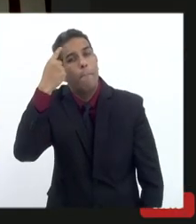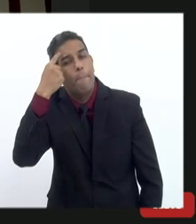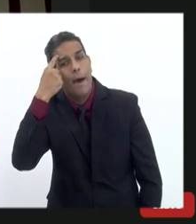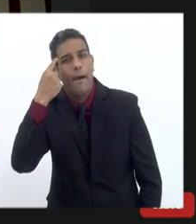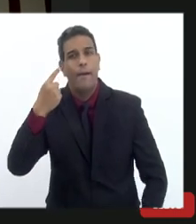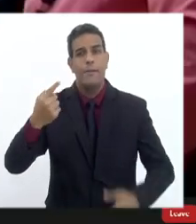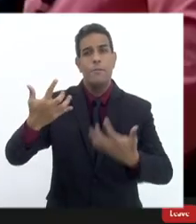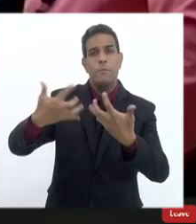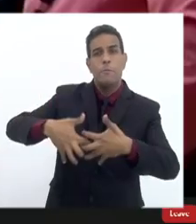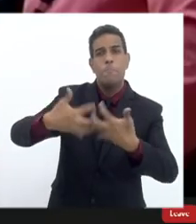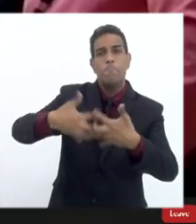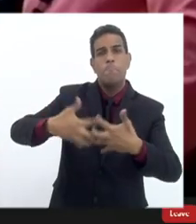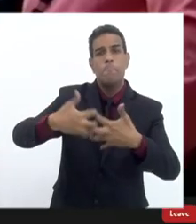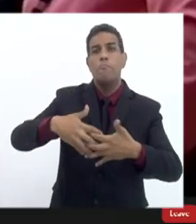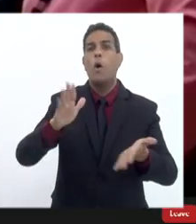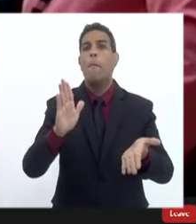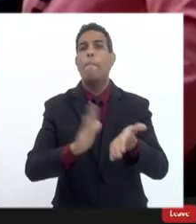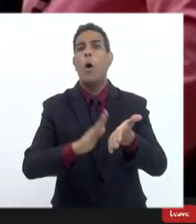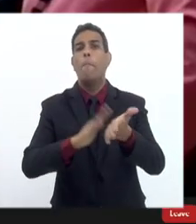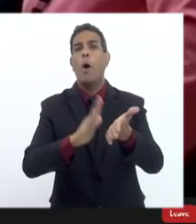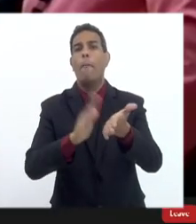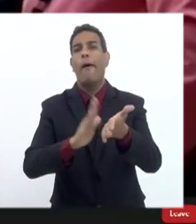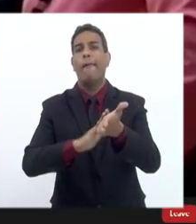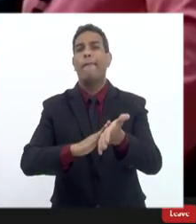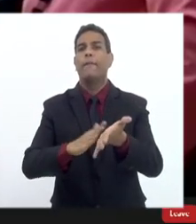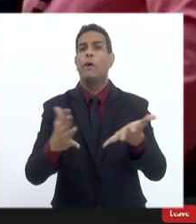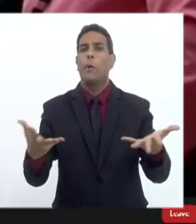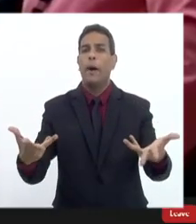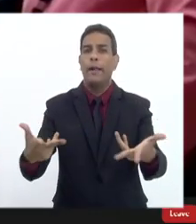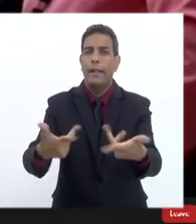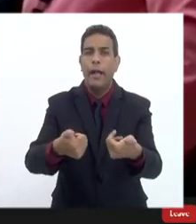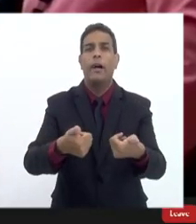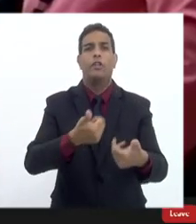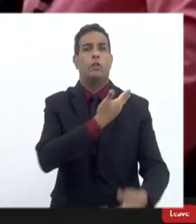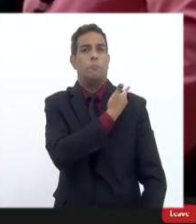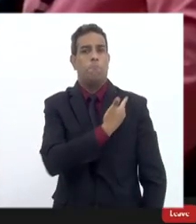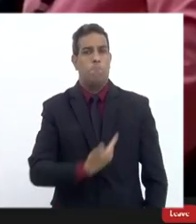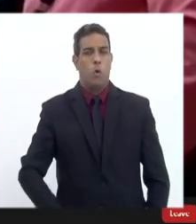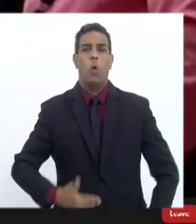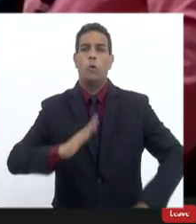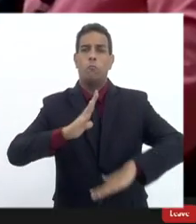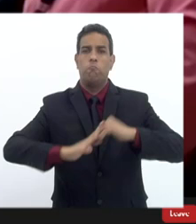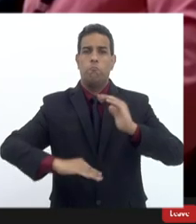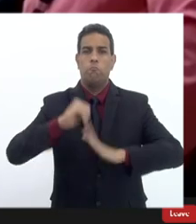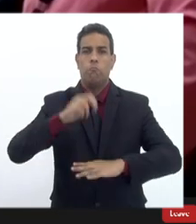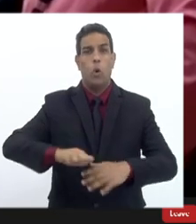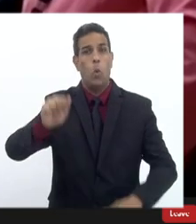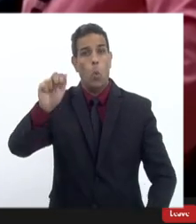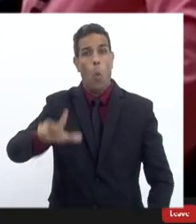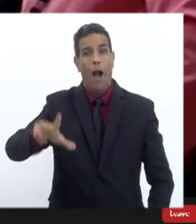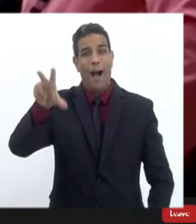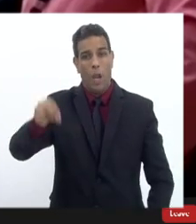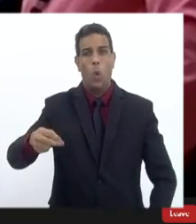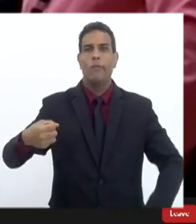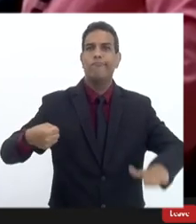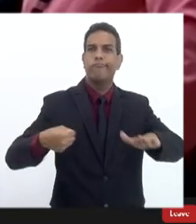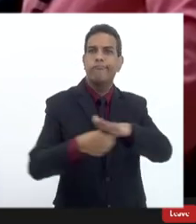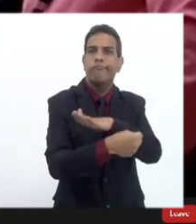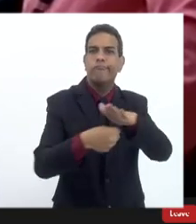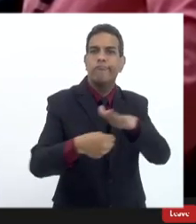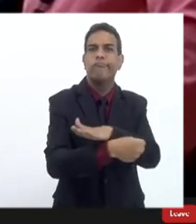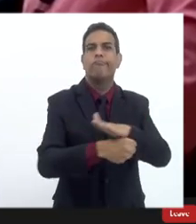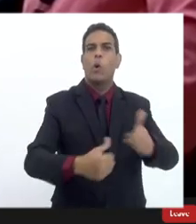a ideia e o propósito mesmo, todos aqui. É uma educação pública de qualidade, um aluno de volta à aula, com